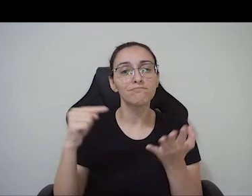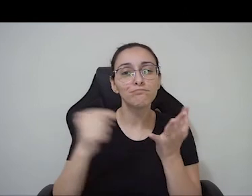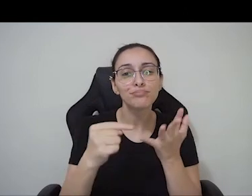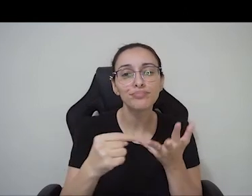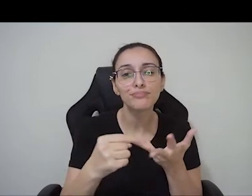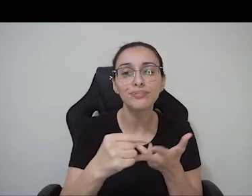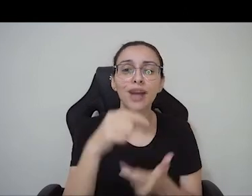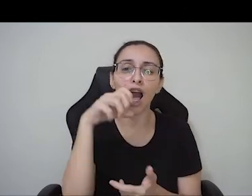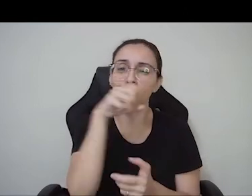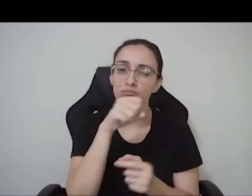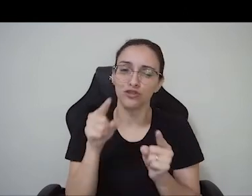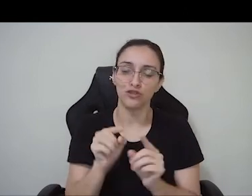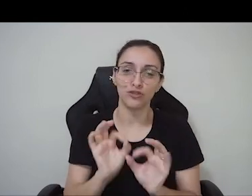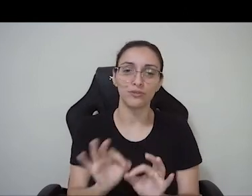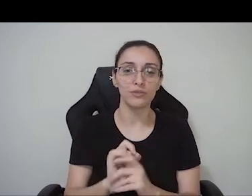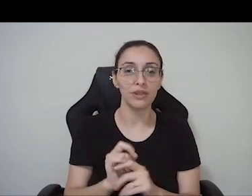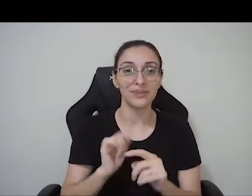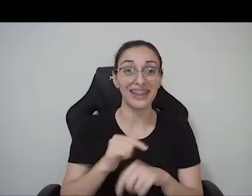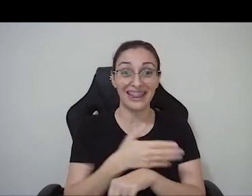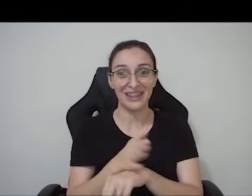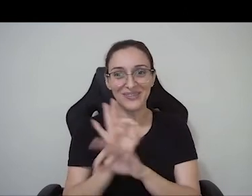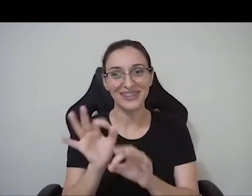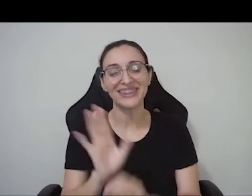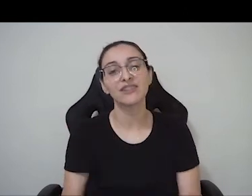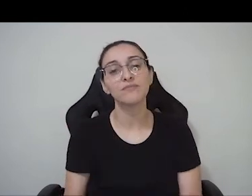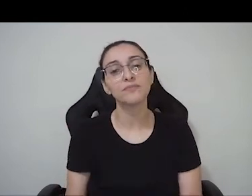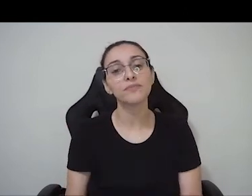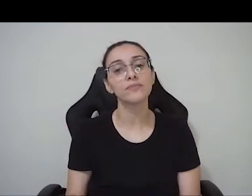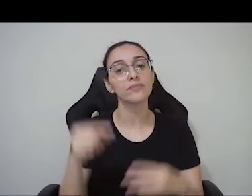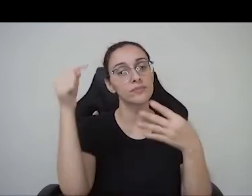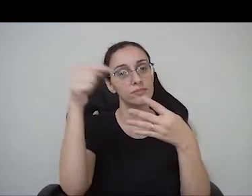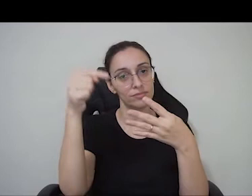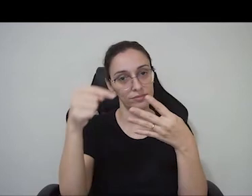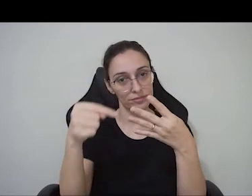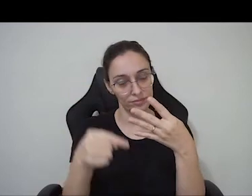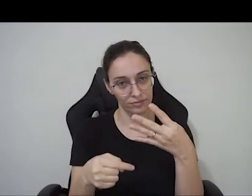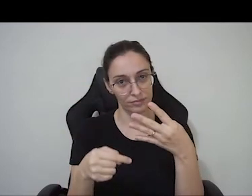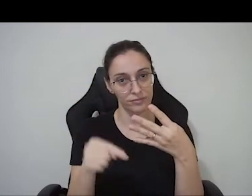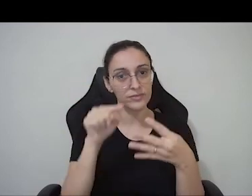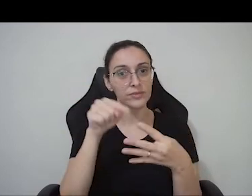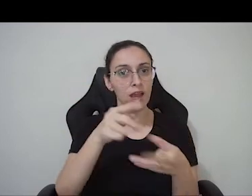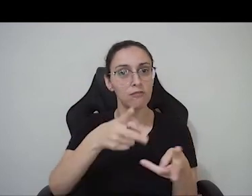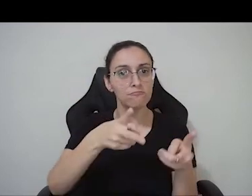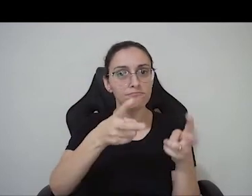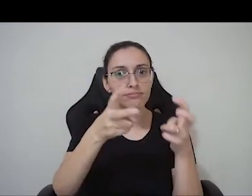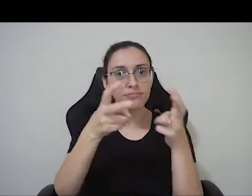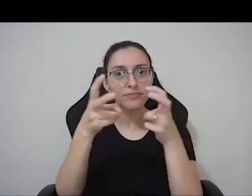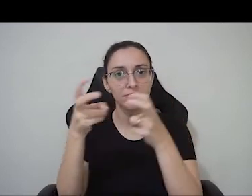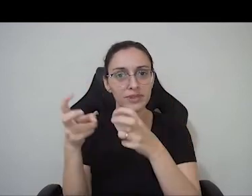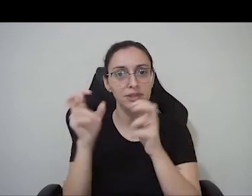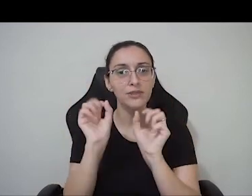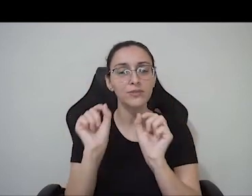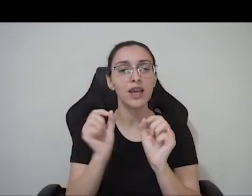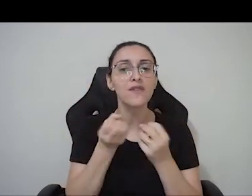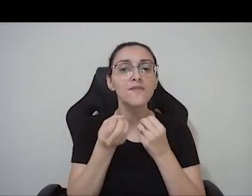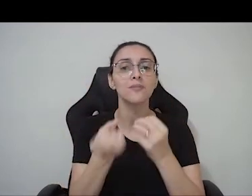dela rapidamente, porque não tem muito tempo. Então, são 4 princípios, que é ser perceptível.